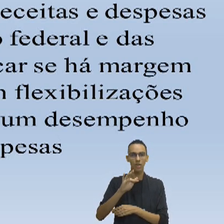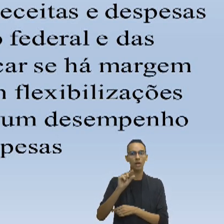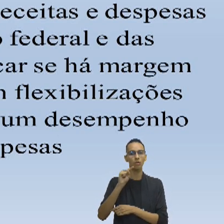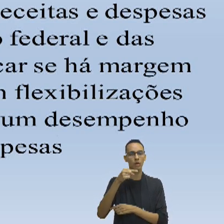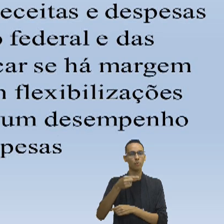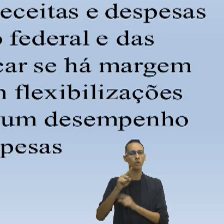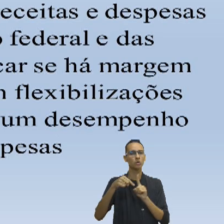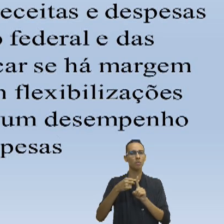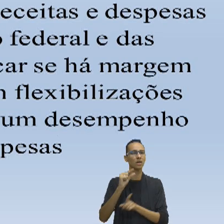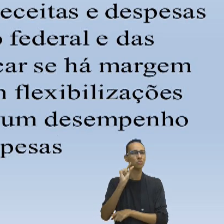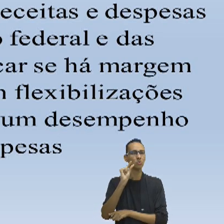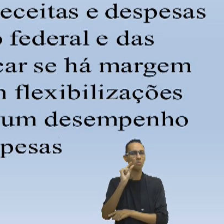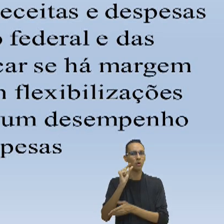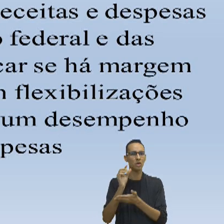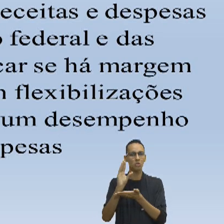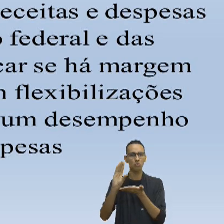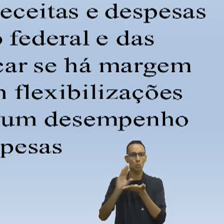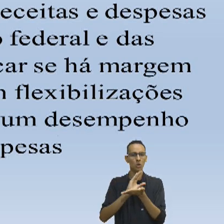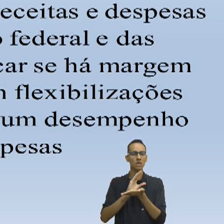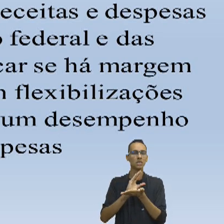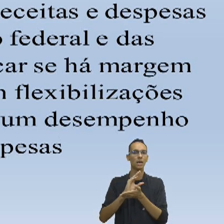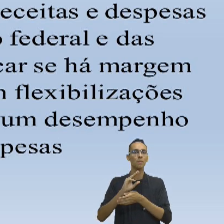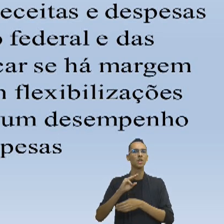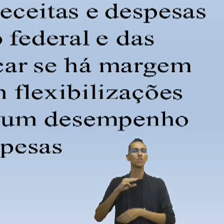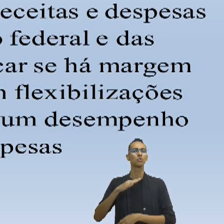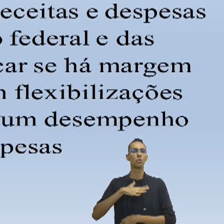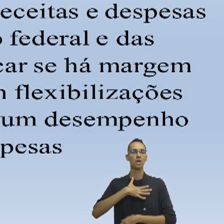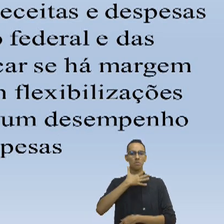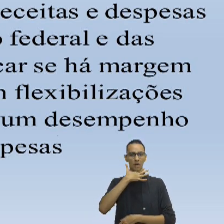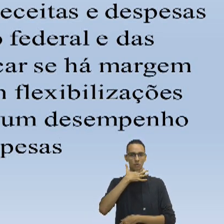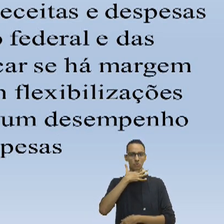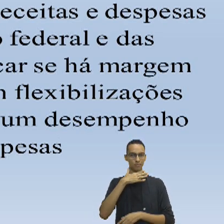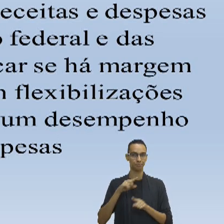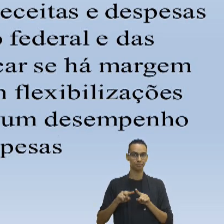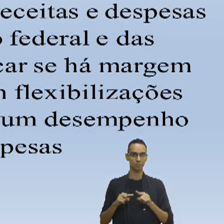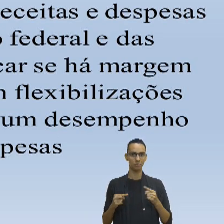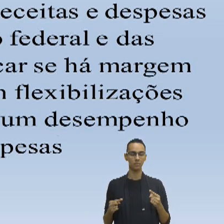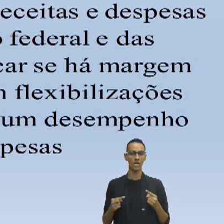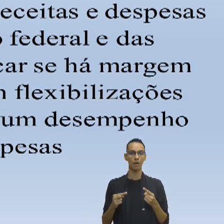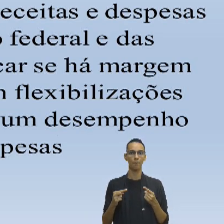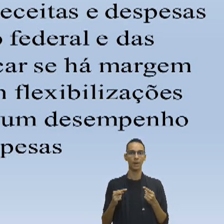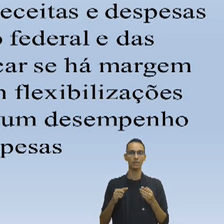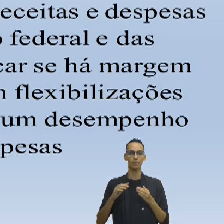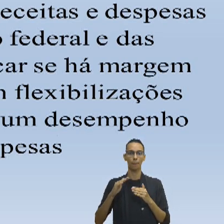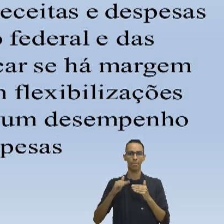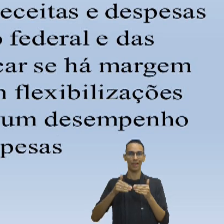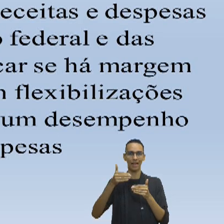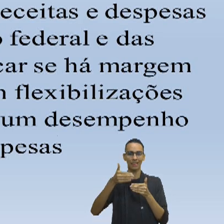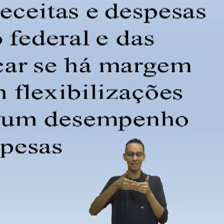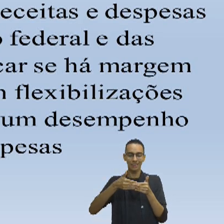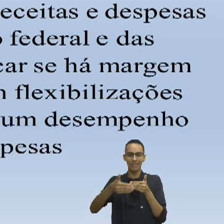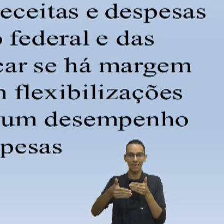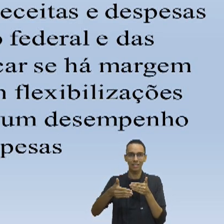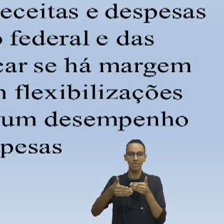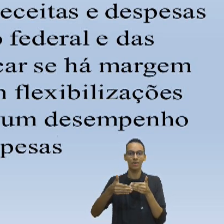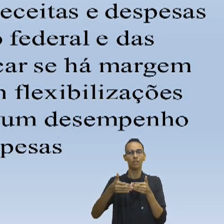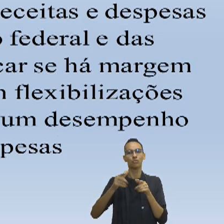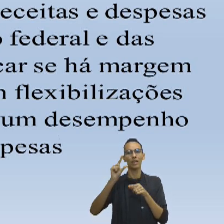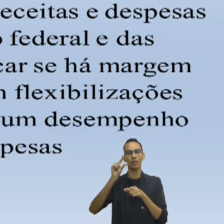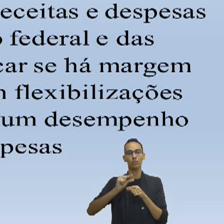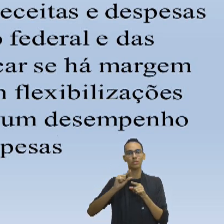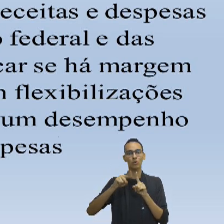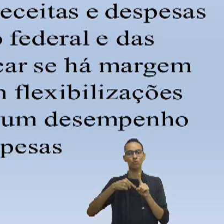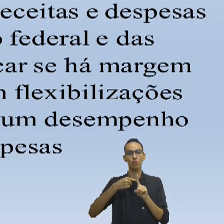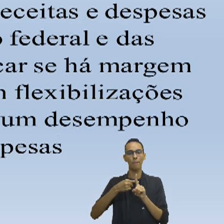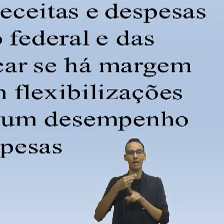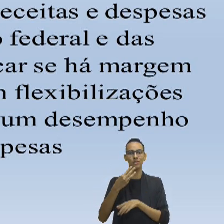daí, desse decreto, além de uma redução de mais de 5 milhões no